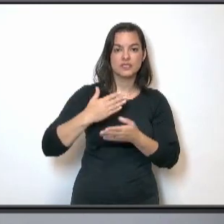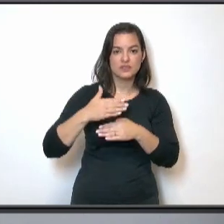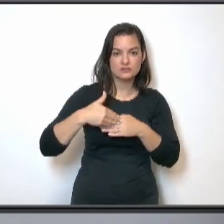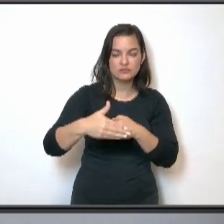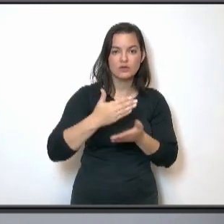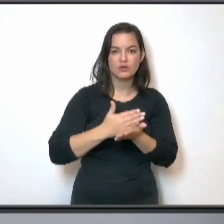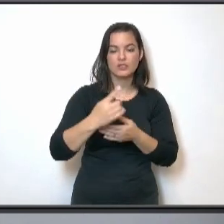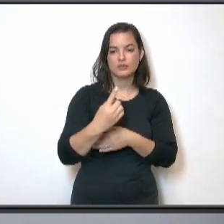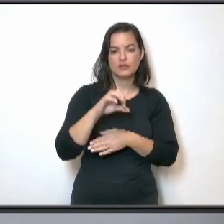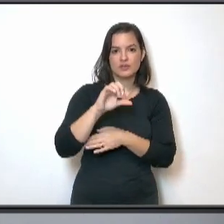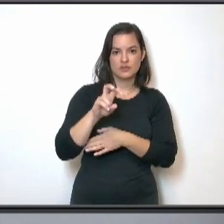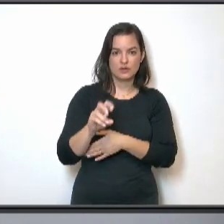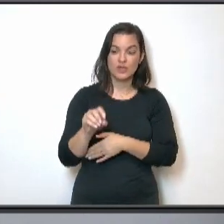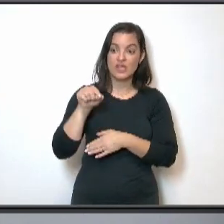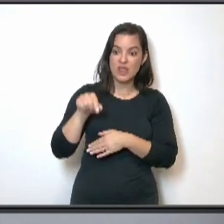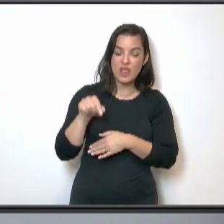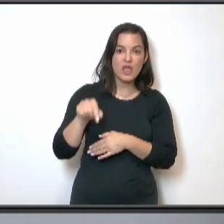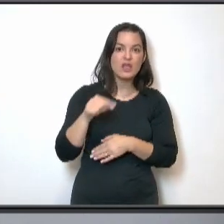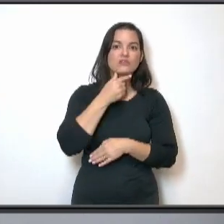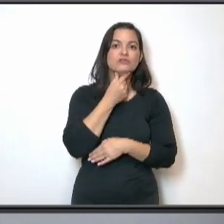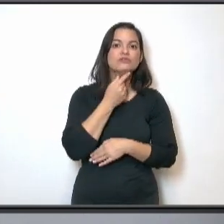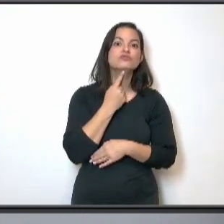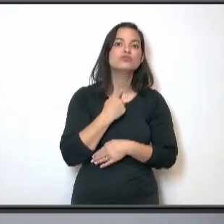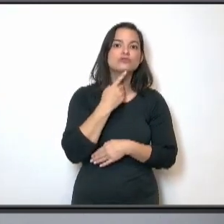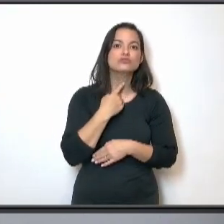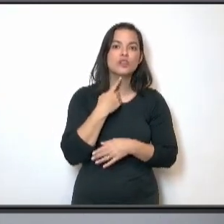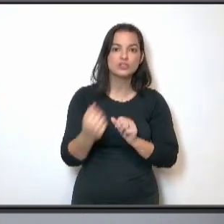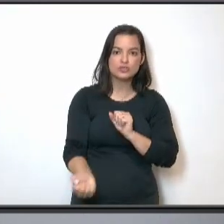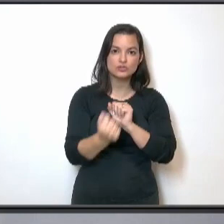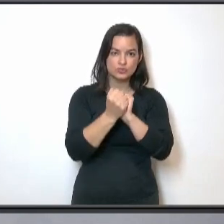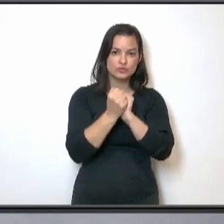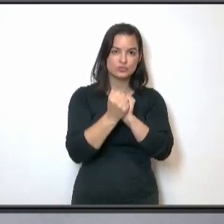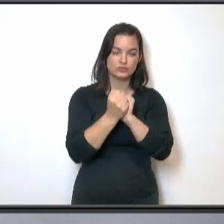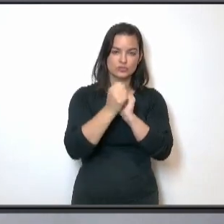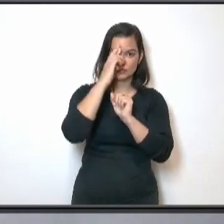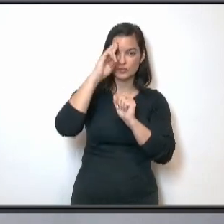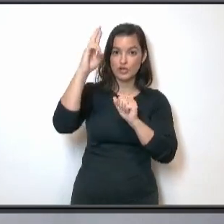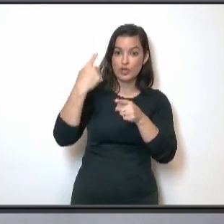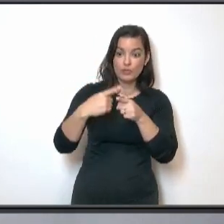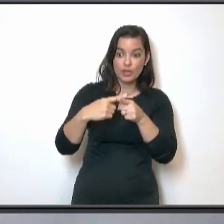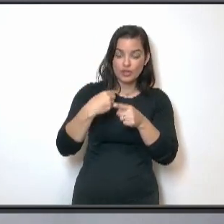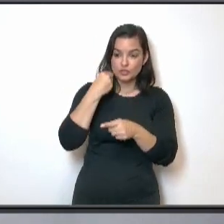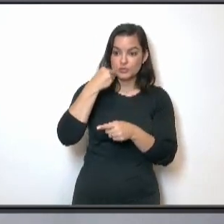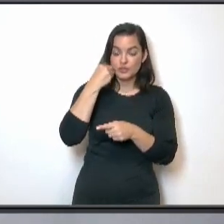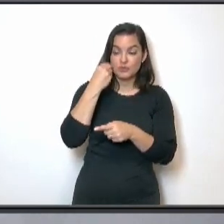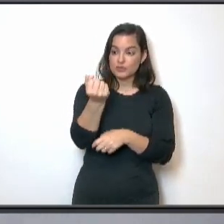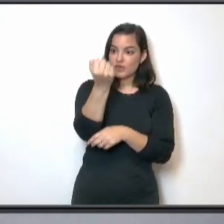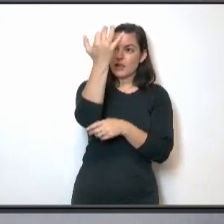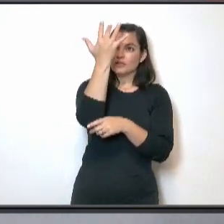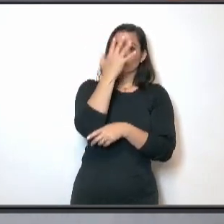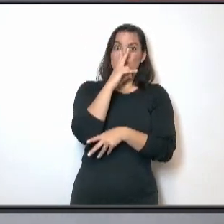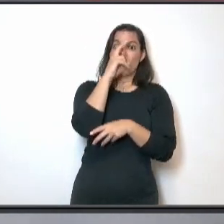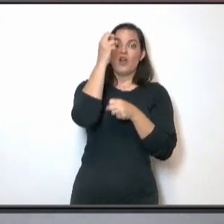anseio daquele homem era estar com o Senhor, porque ele provou de uma porção tão tremenda da graça, que